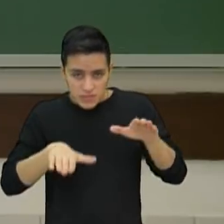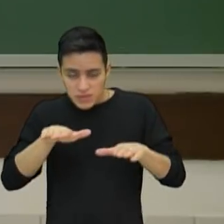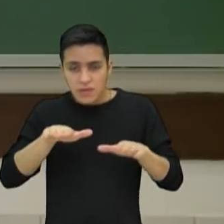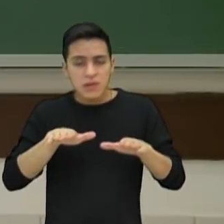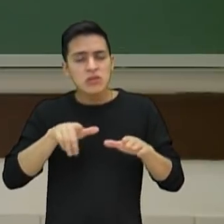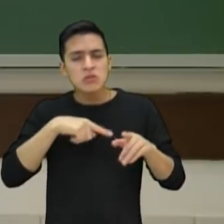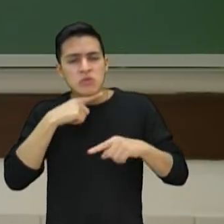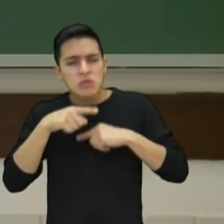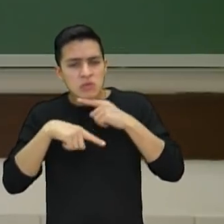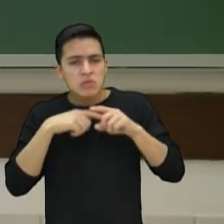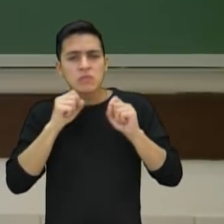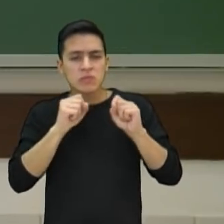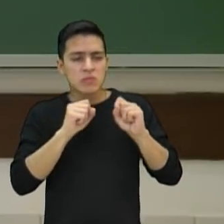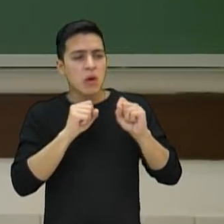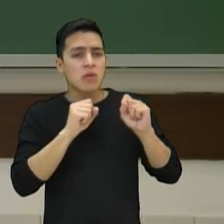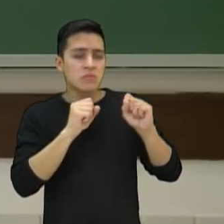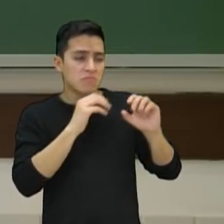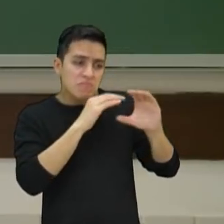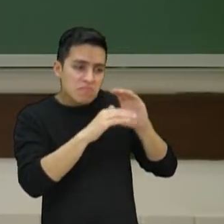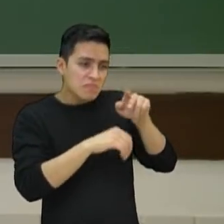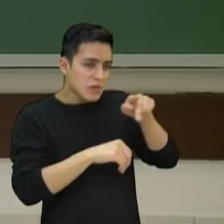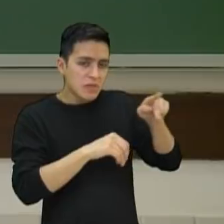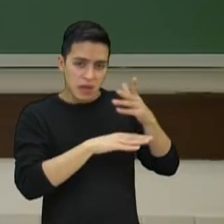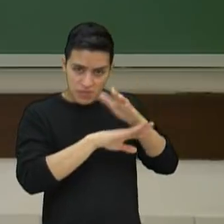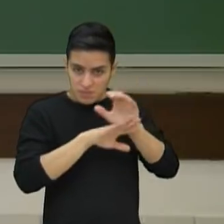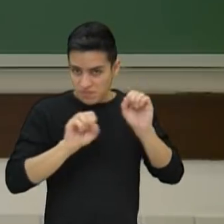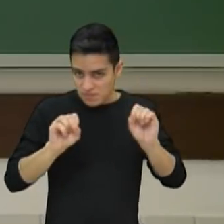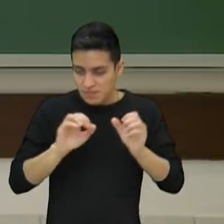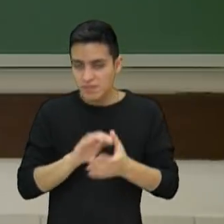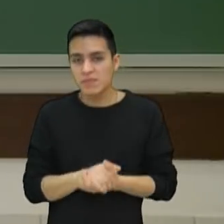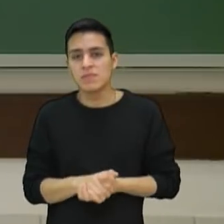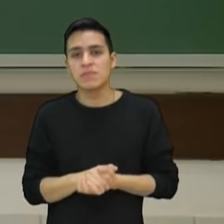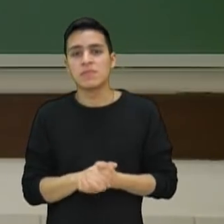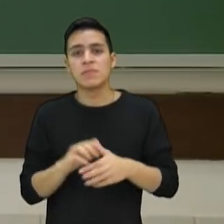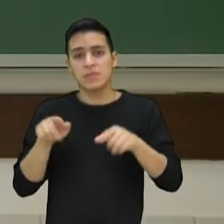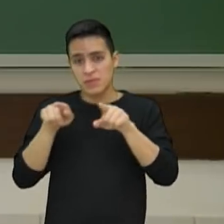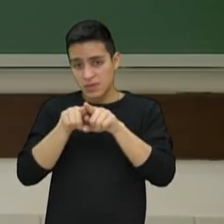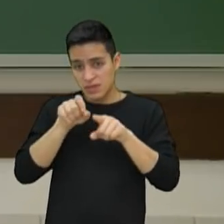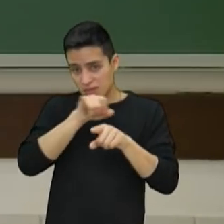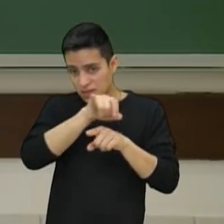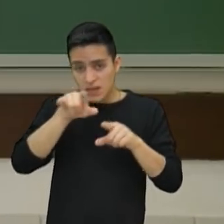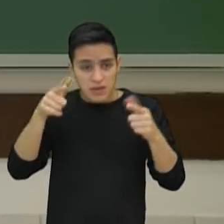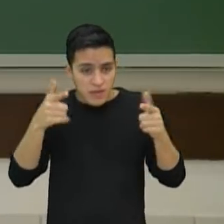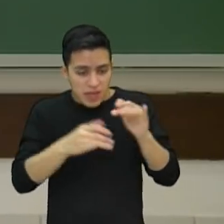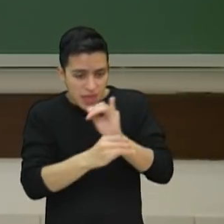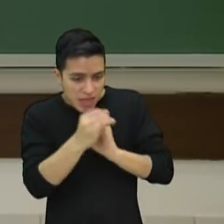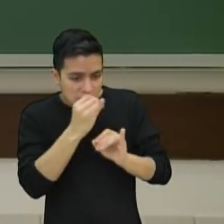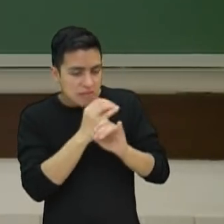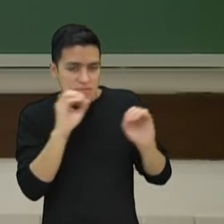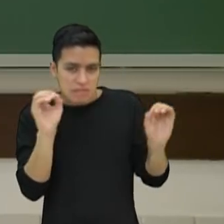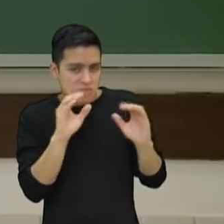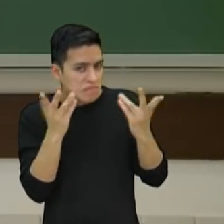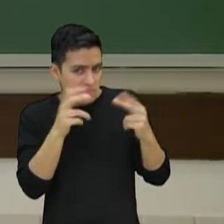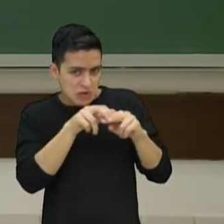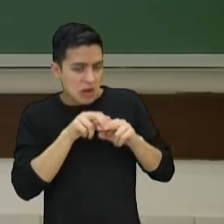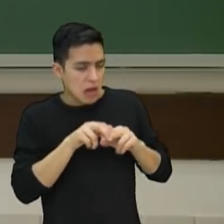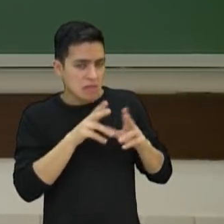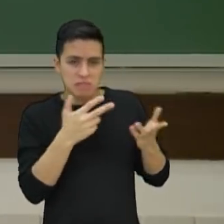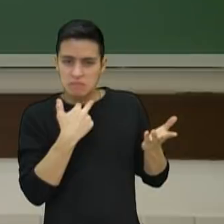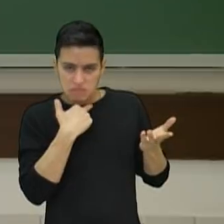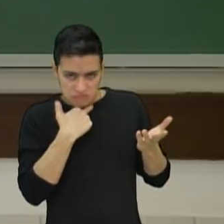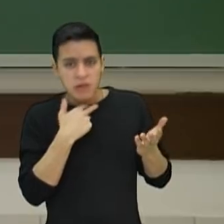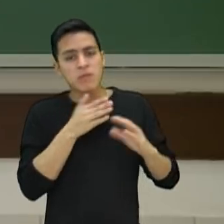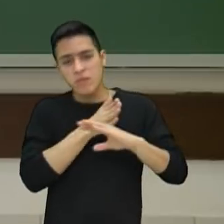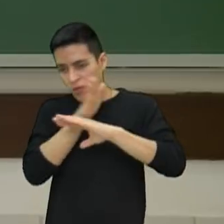tiverem alguma dúvida, o professor está lá para ajudar. E a escola, se vocês não tiverem acesso por algum motivo à plataforma, vá até a escola,